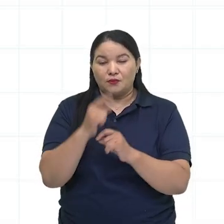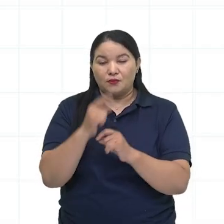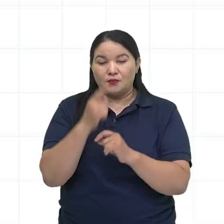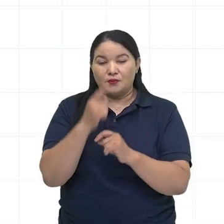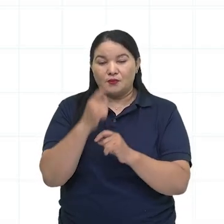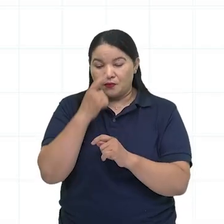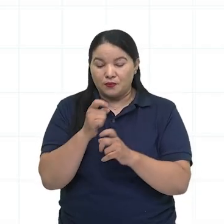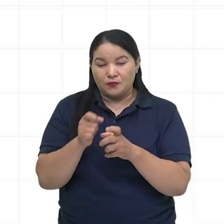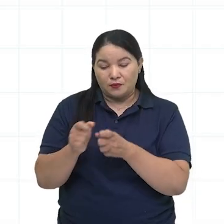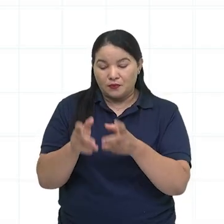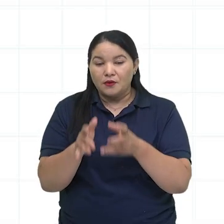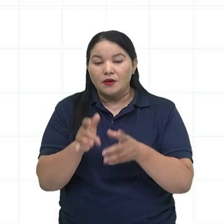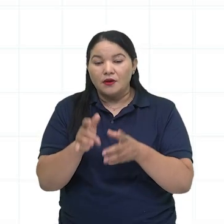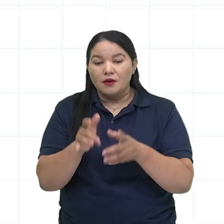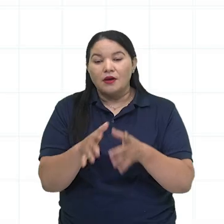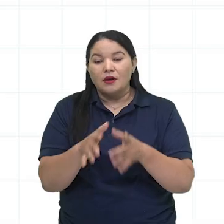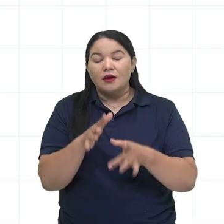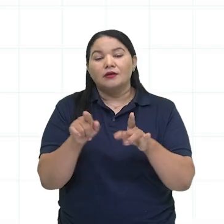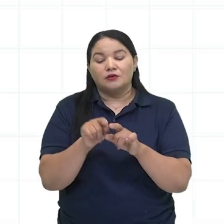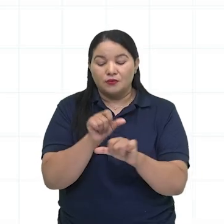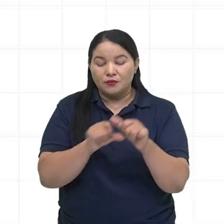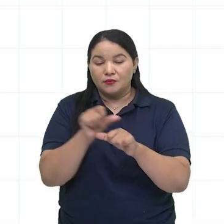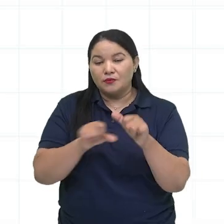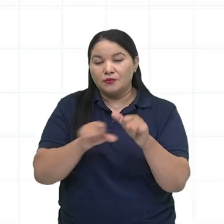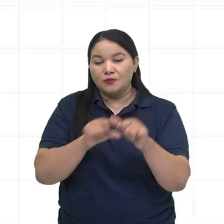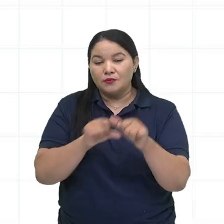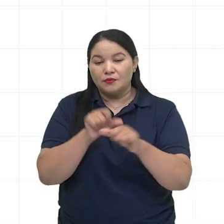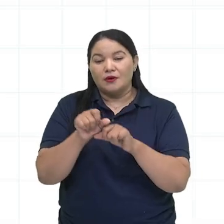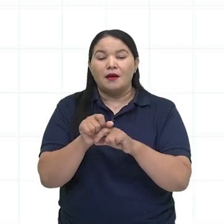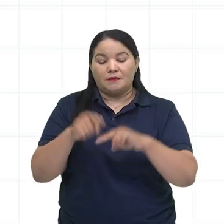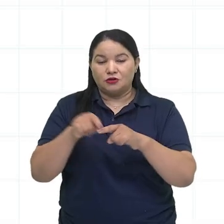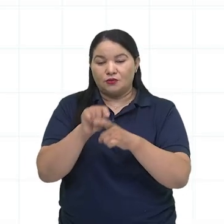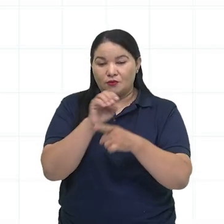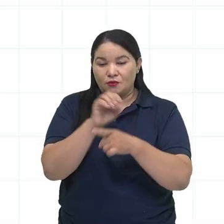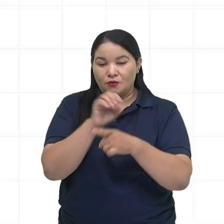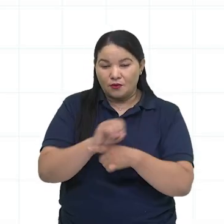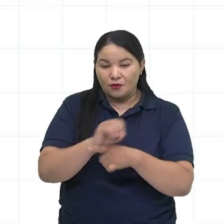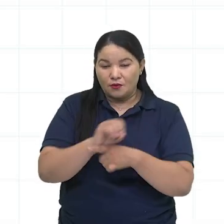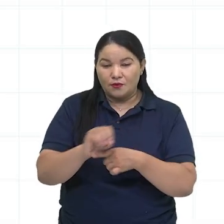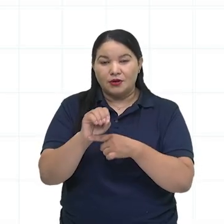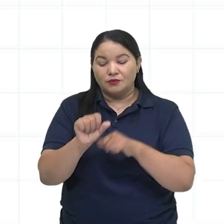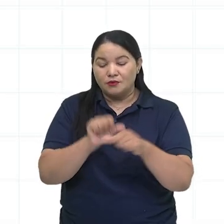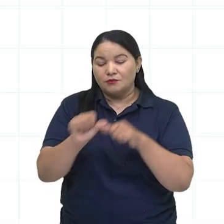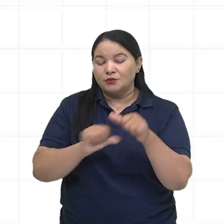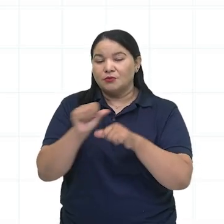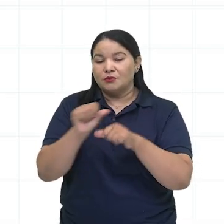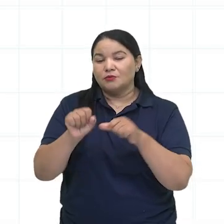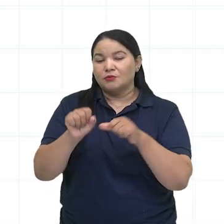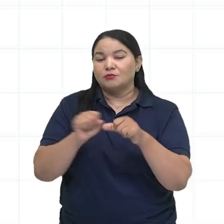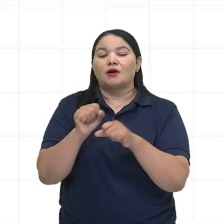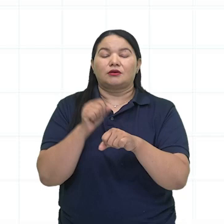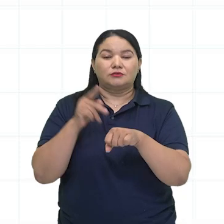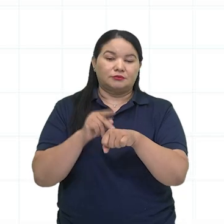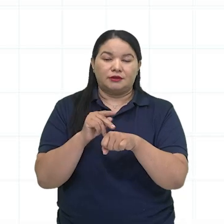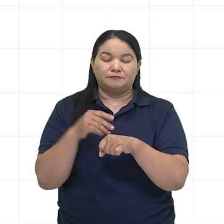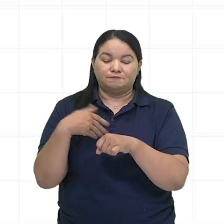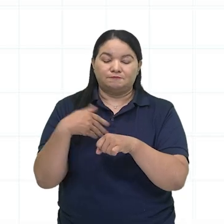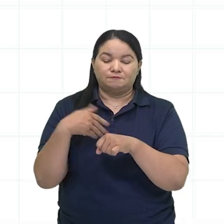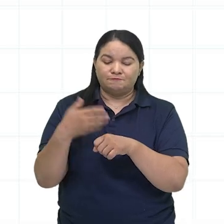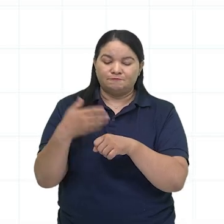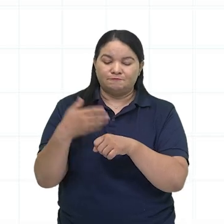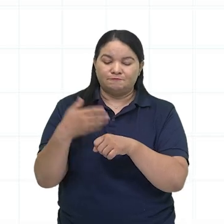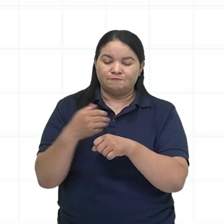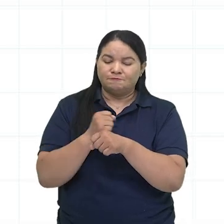acumulação e transformação de matéria orgânica, certo? E agora nós vamos ver